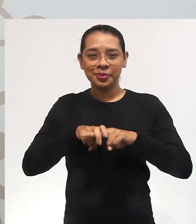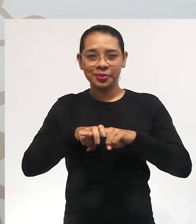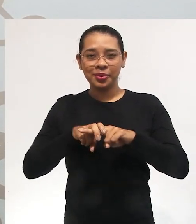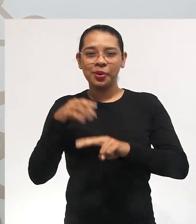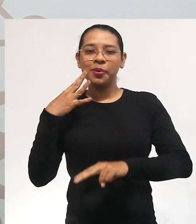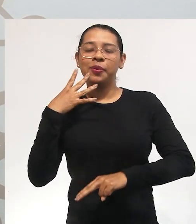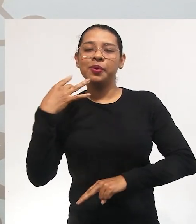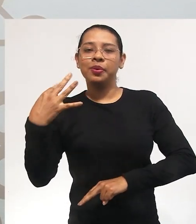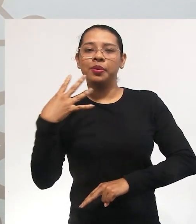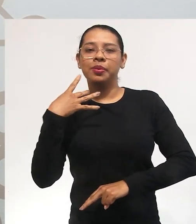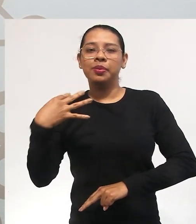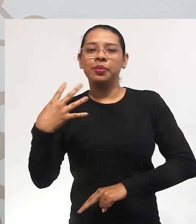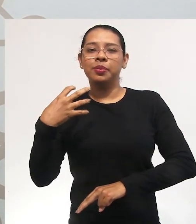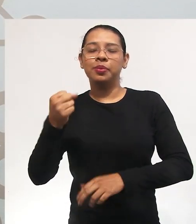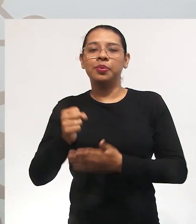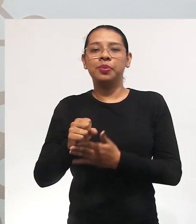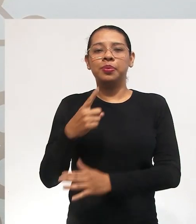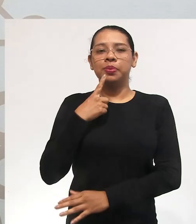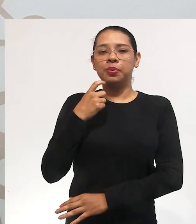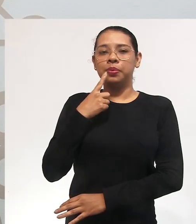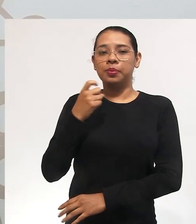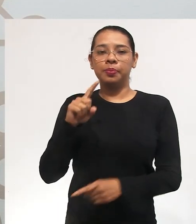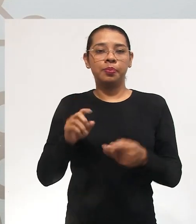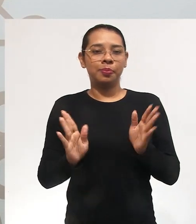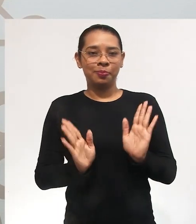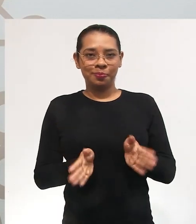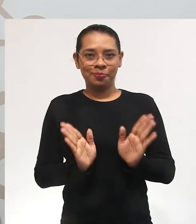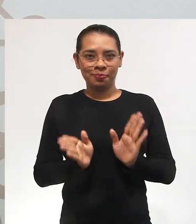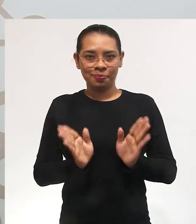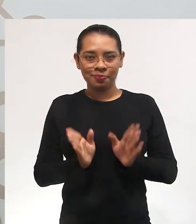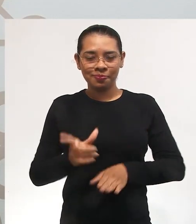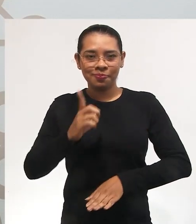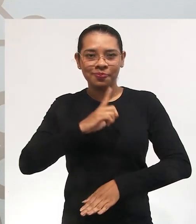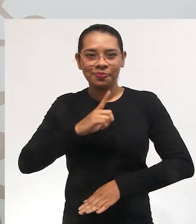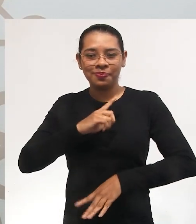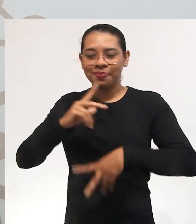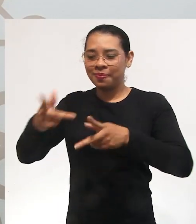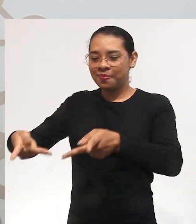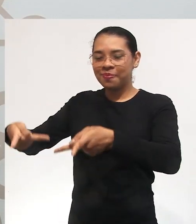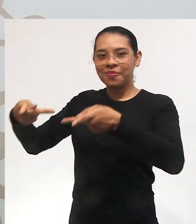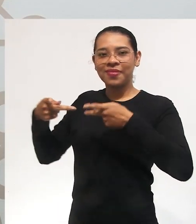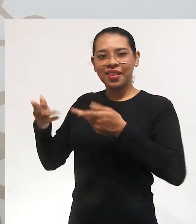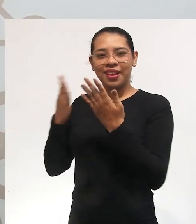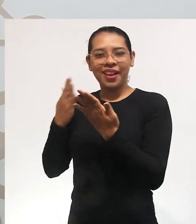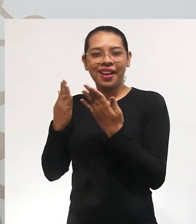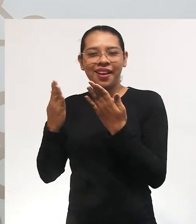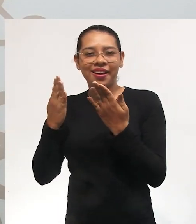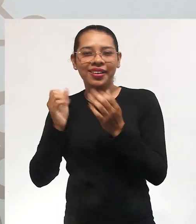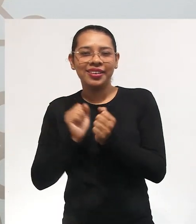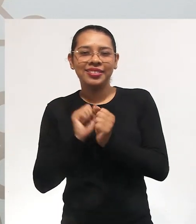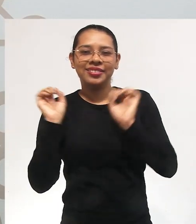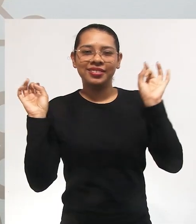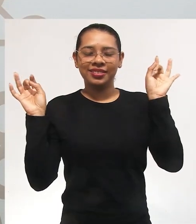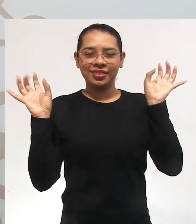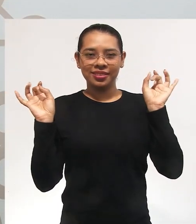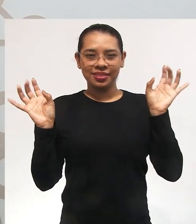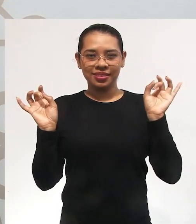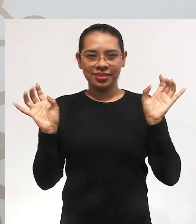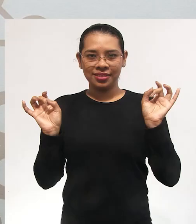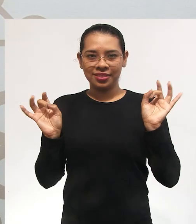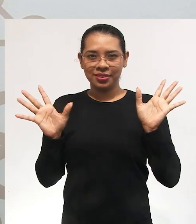sozinha. Hoje eu tenho uma convidada para nós fazermos um bate-papo muito especial